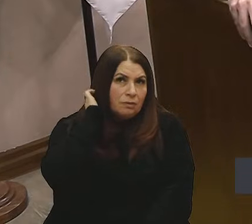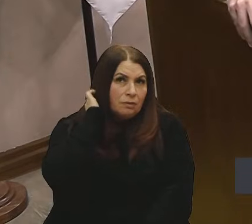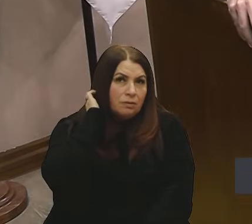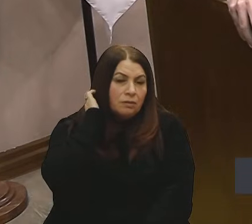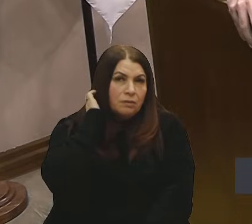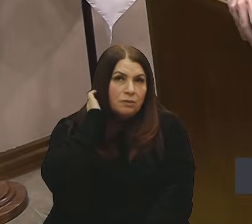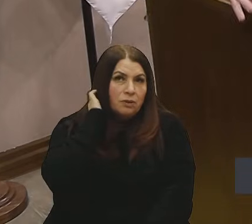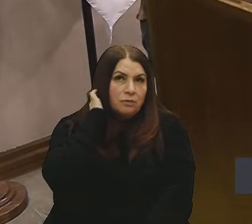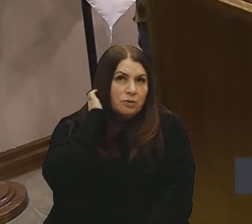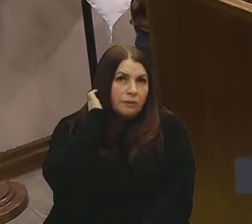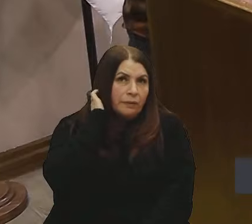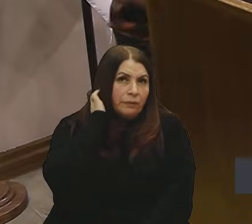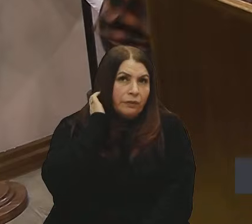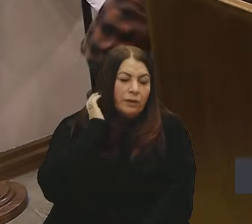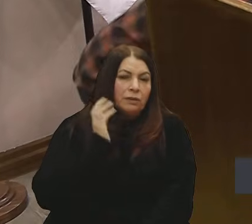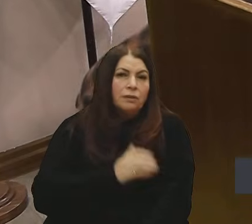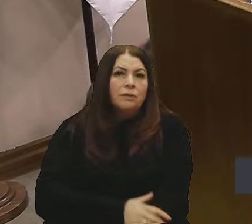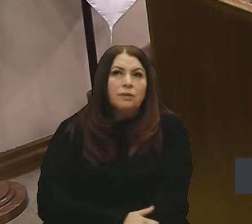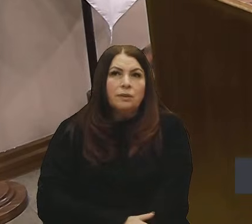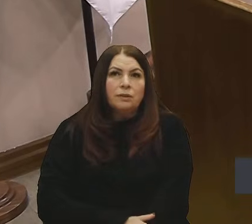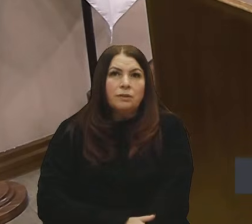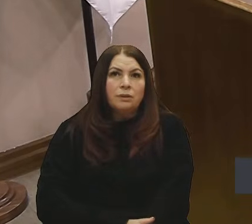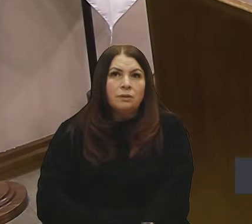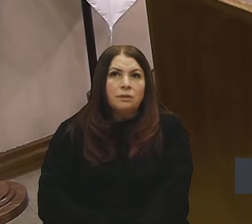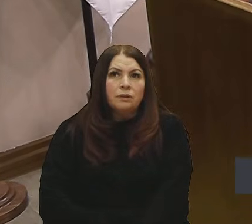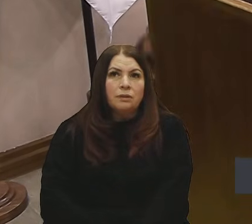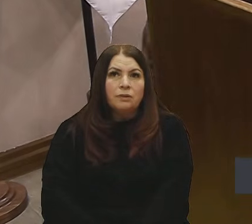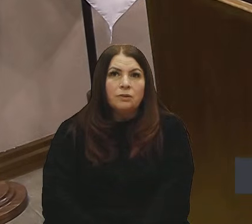Opa! Deixa eu tirar daqui o banquinho só.